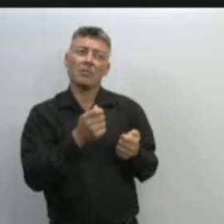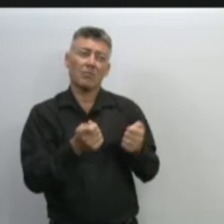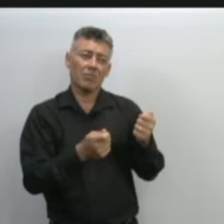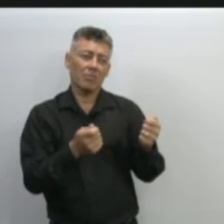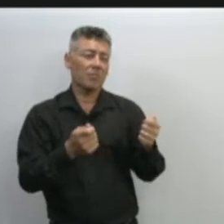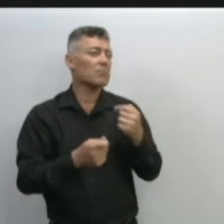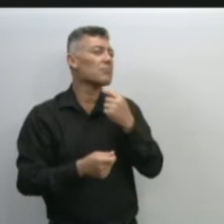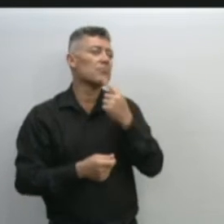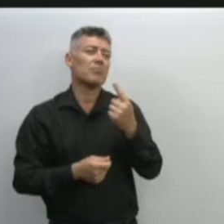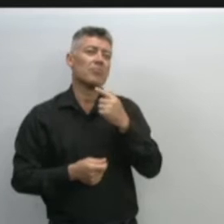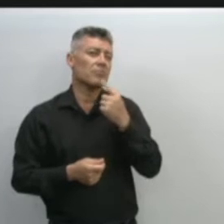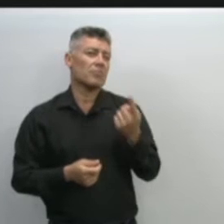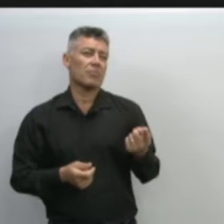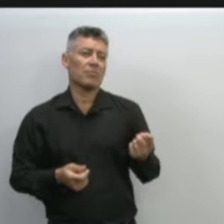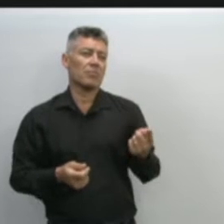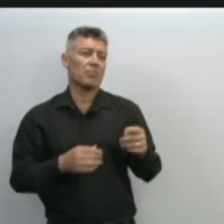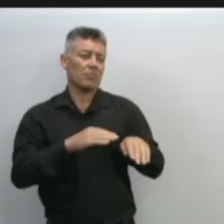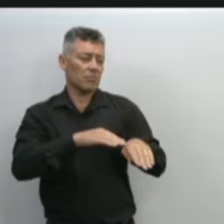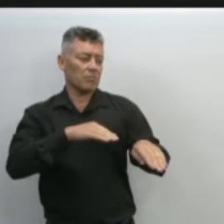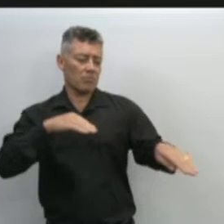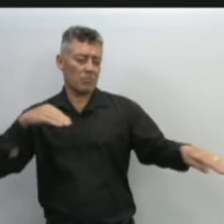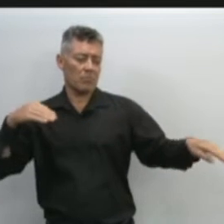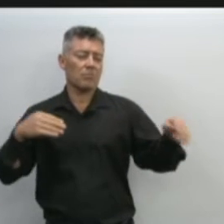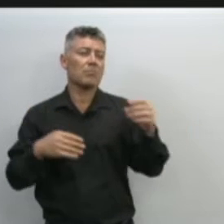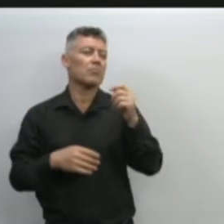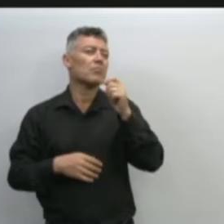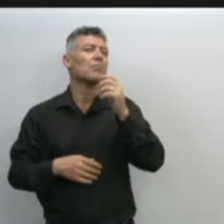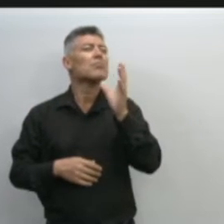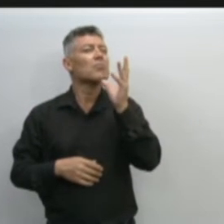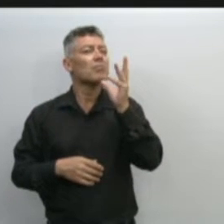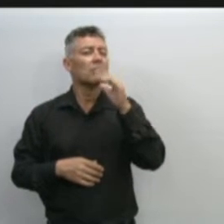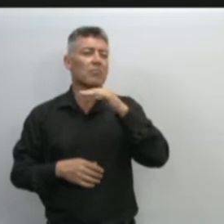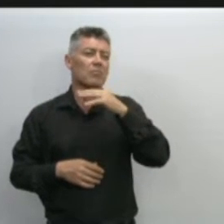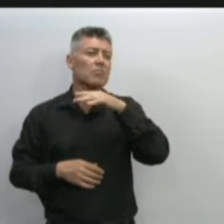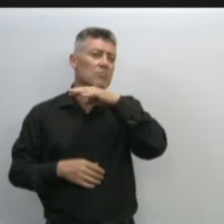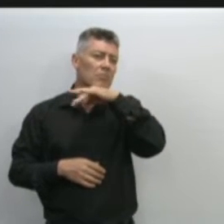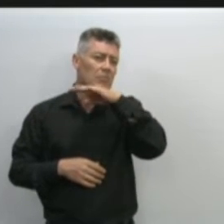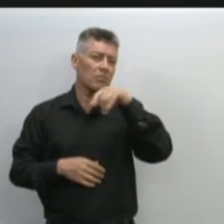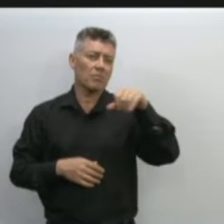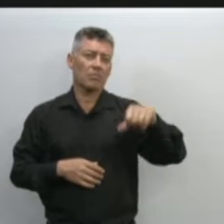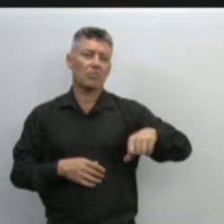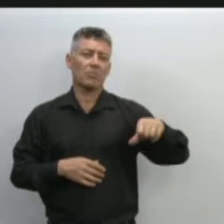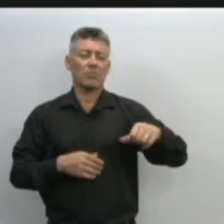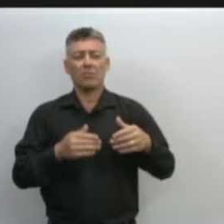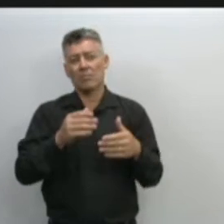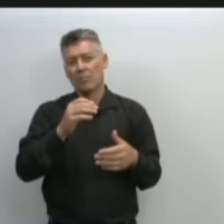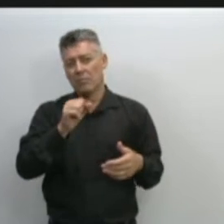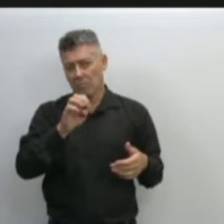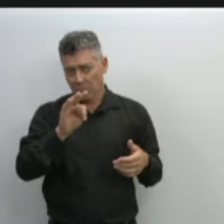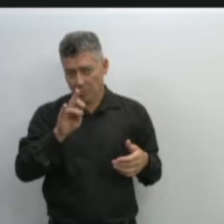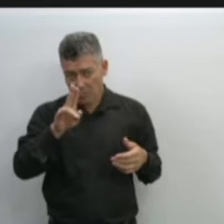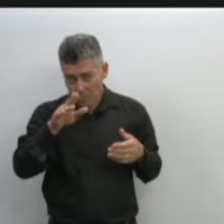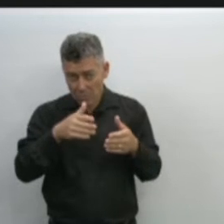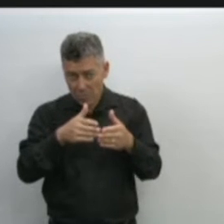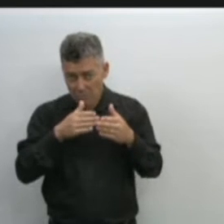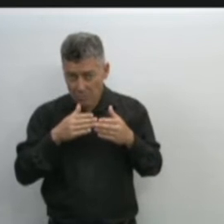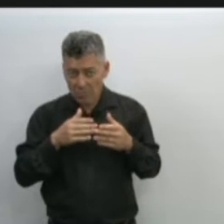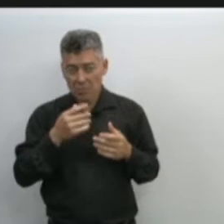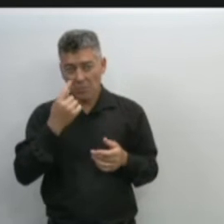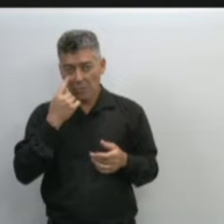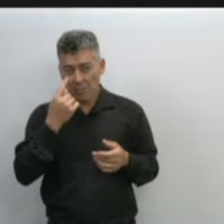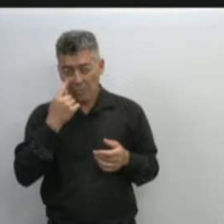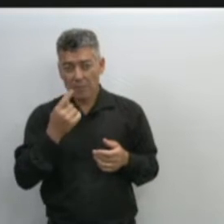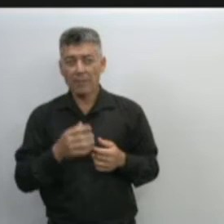carro, infelizmente, o engarrafamento é muito grande. Isso para ir como para voltar. Então, a gente pede à STTU que possa rever